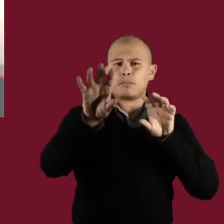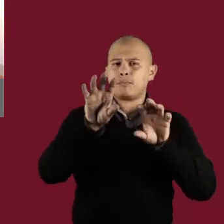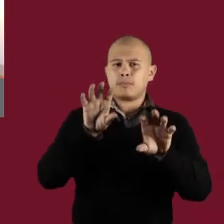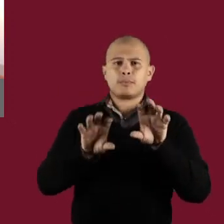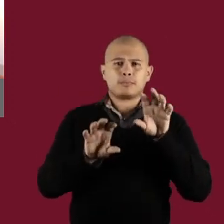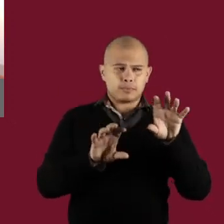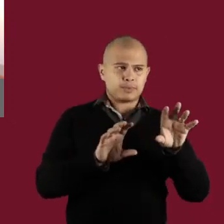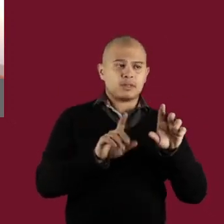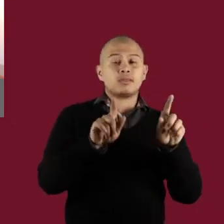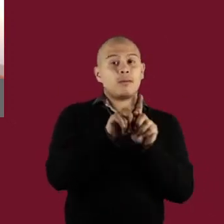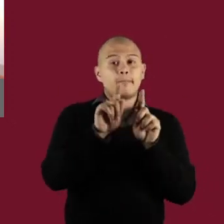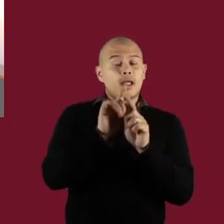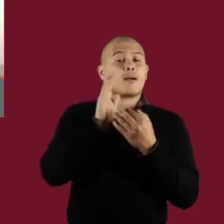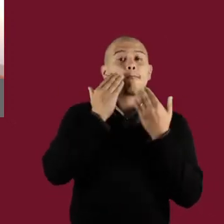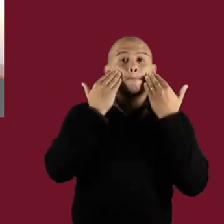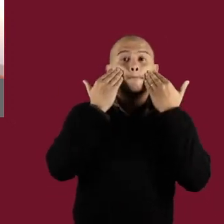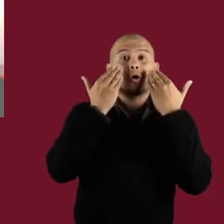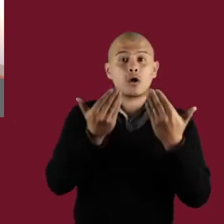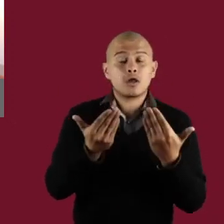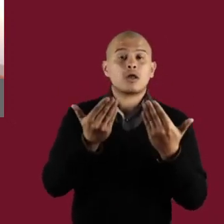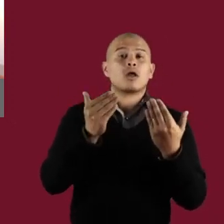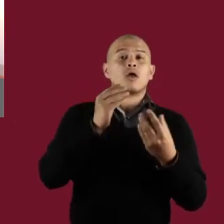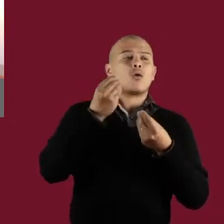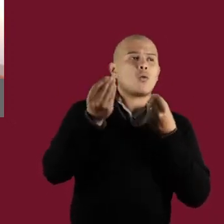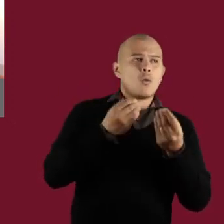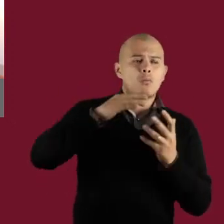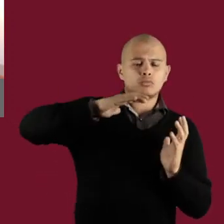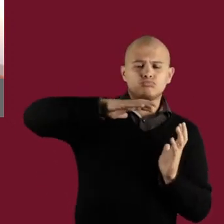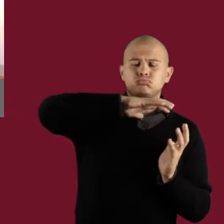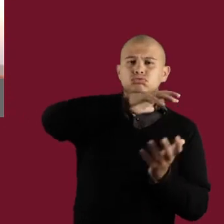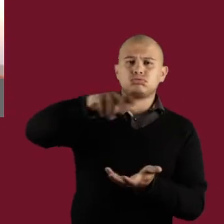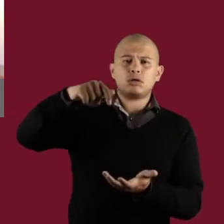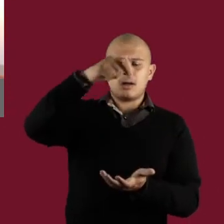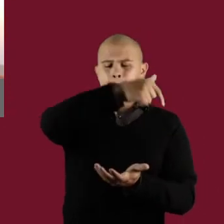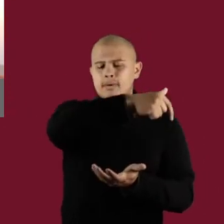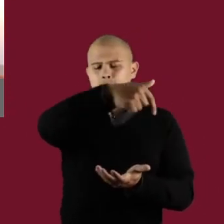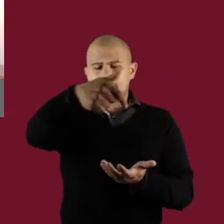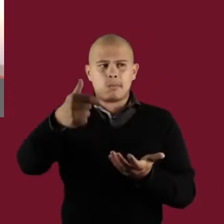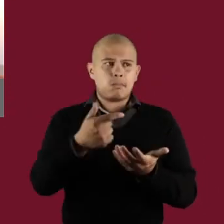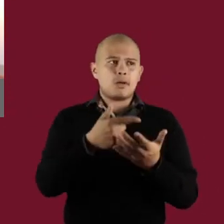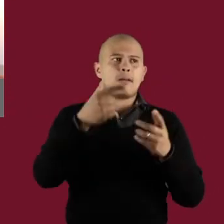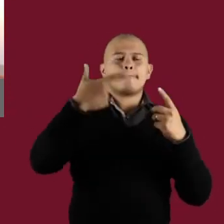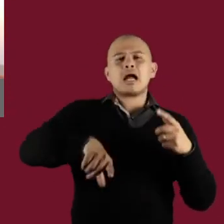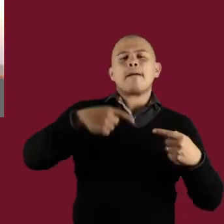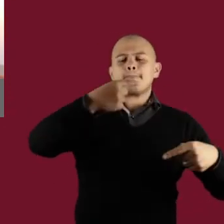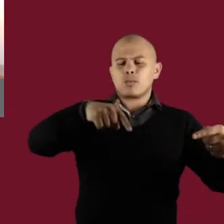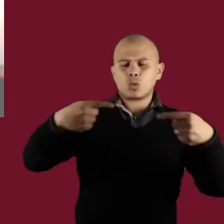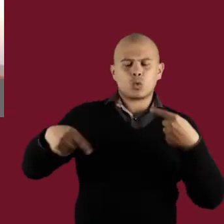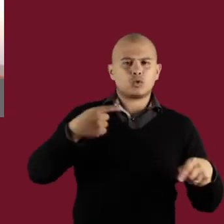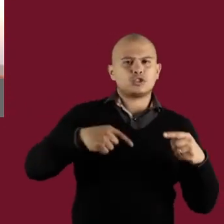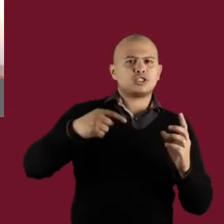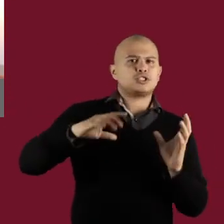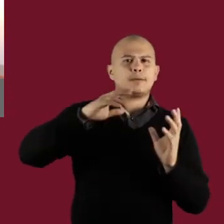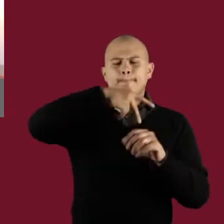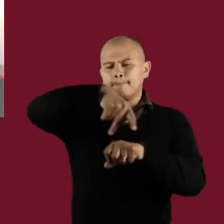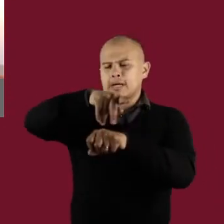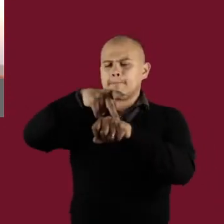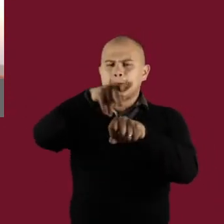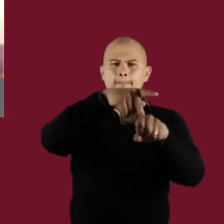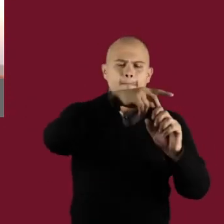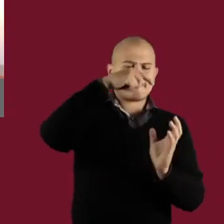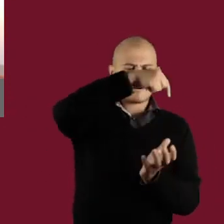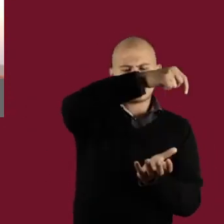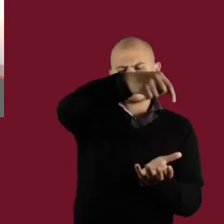está acontecendo também, óbvio, principalmente na política internacional. E é por isso, então, que você vê